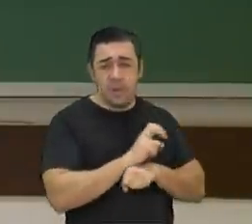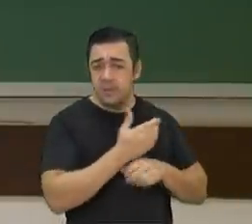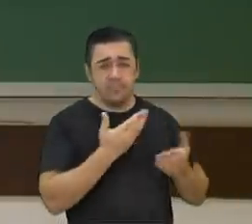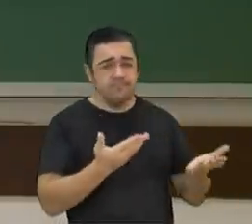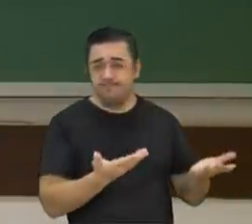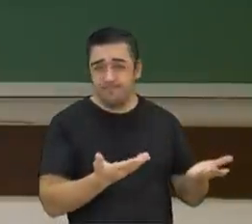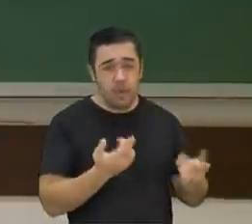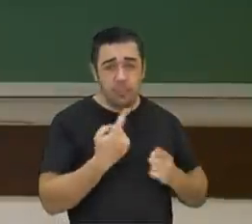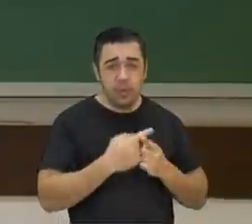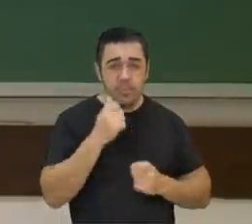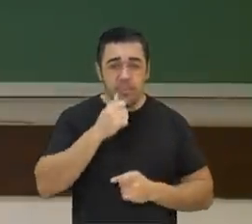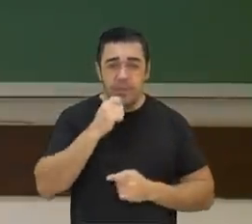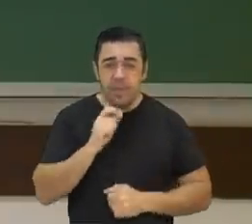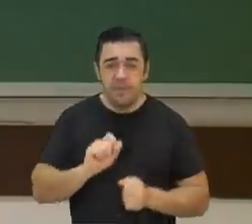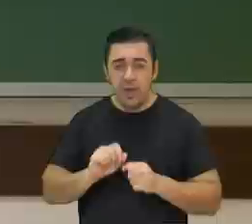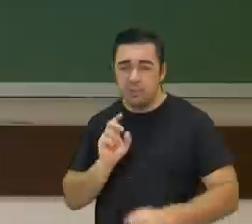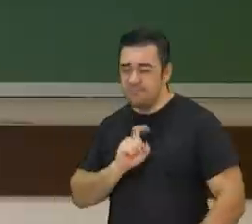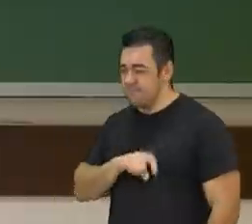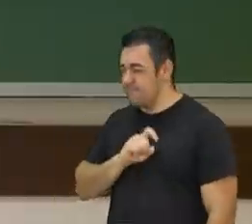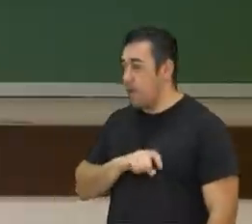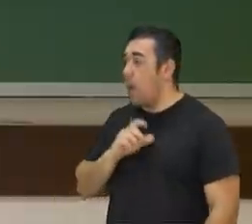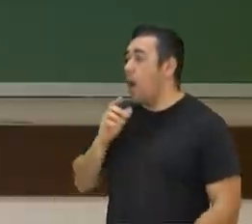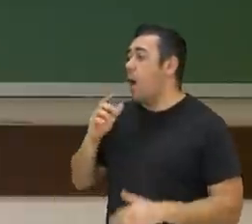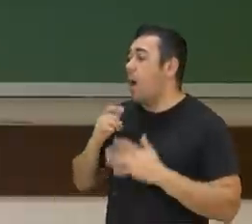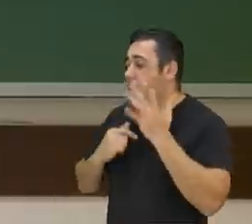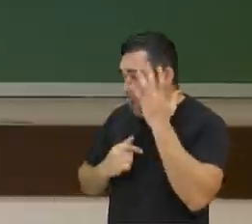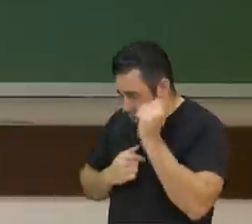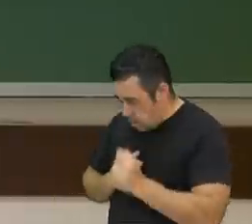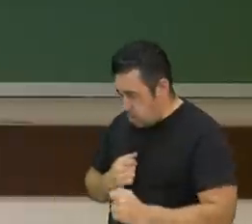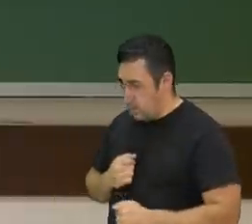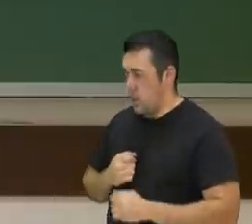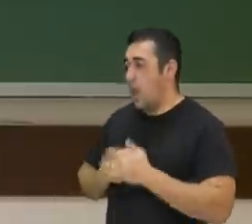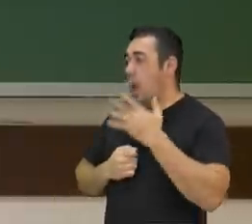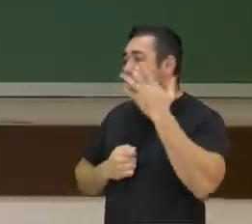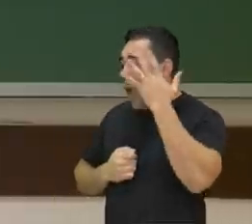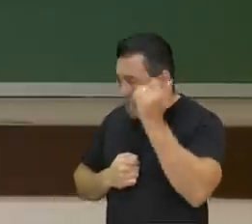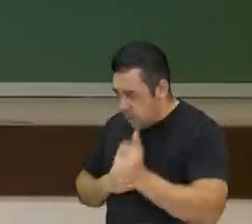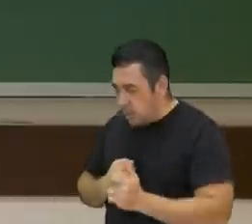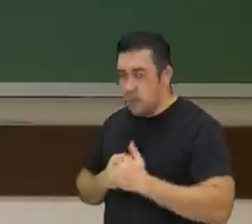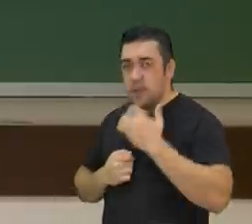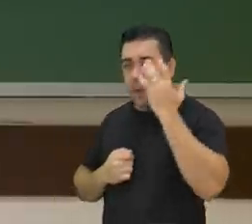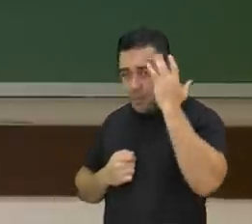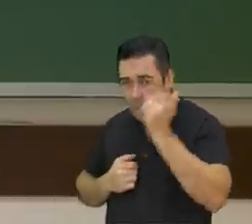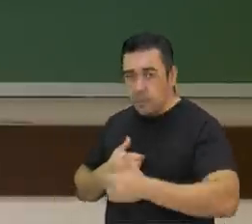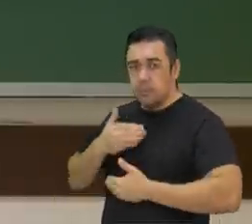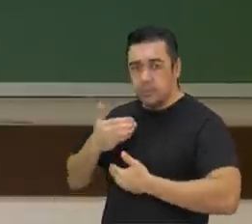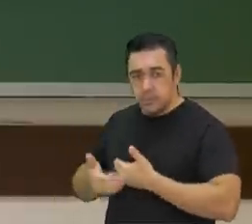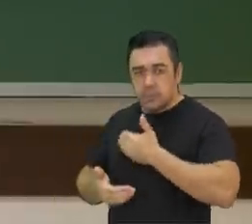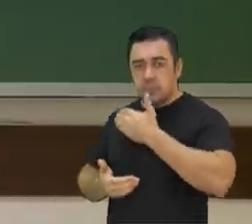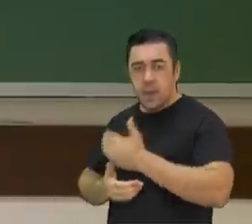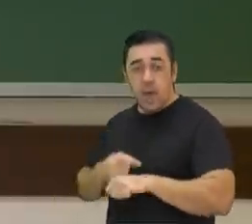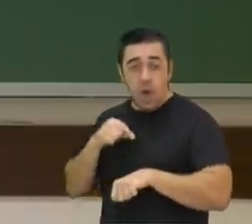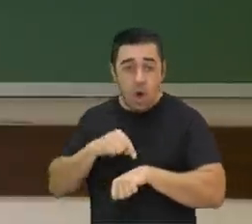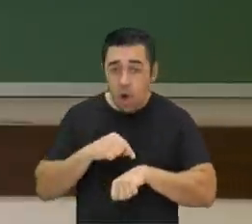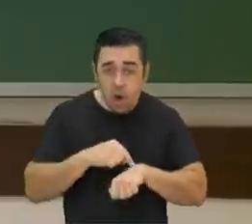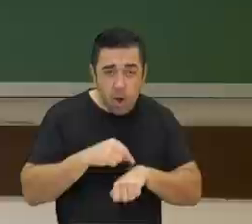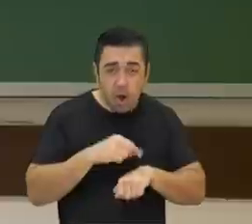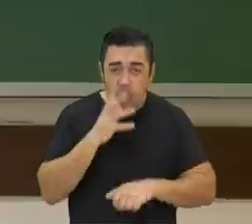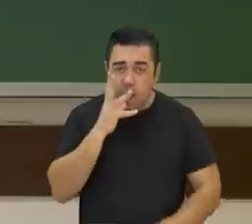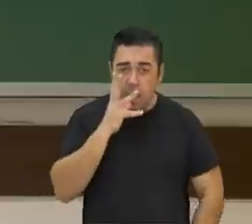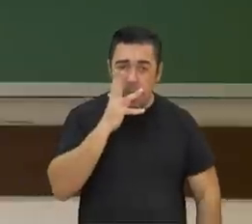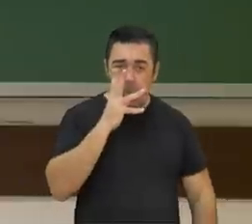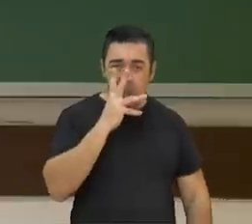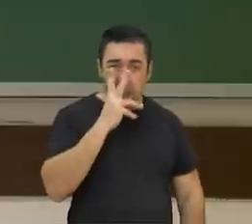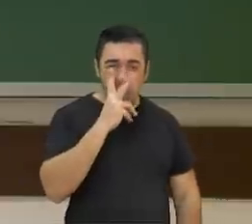outra menina fica fazendo as perversidades, né, que faz com ela. Então, esse tempo psicológico, essas horas que nunca chegam, né, a